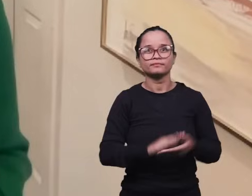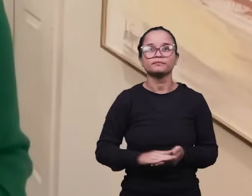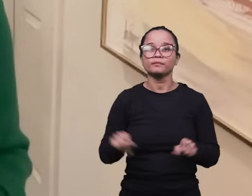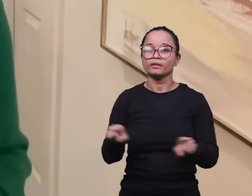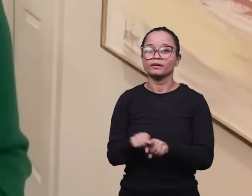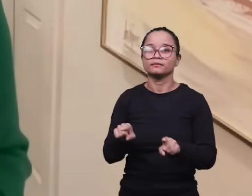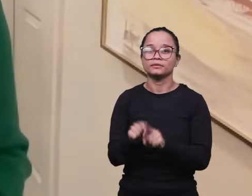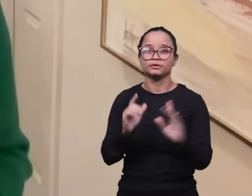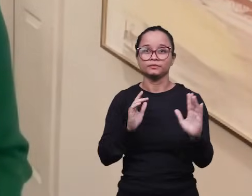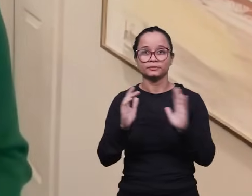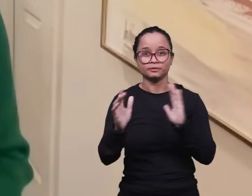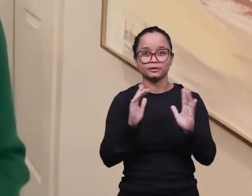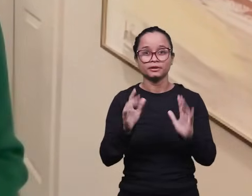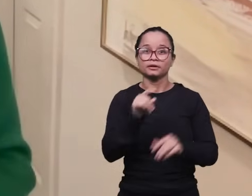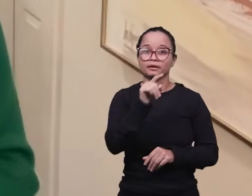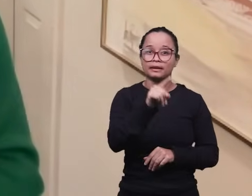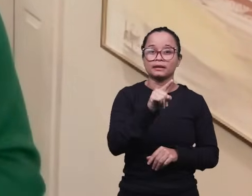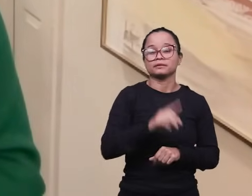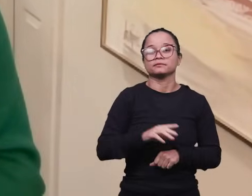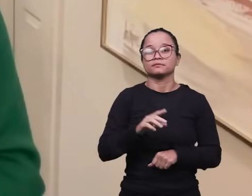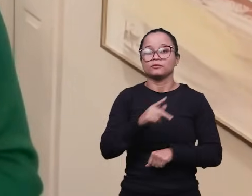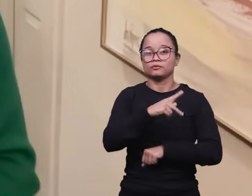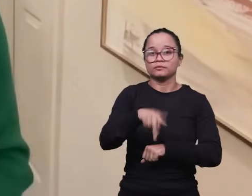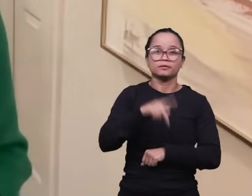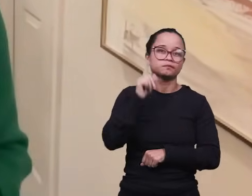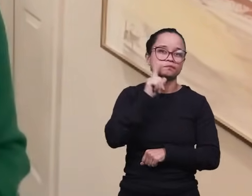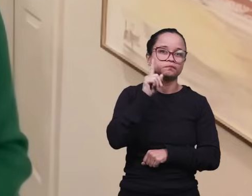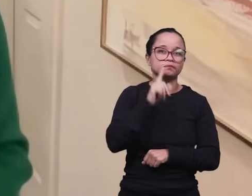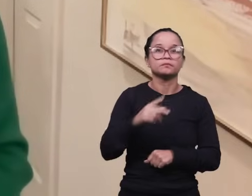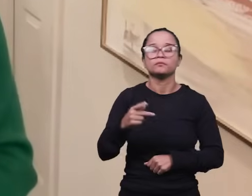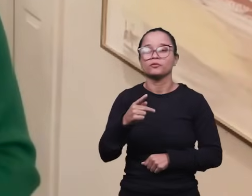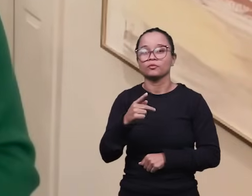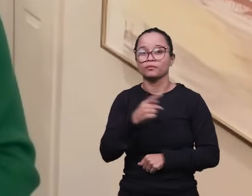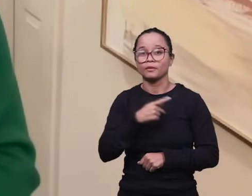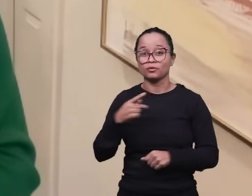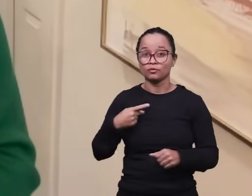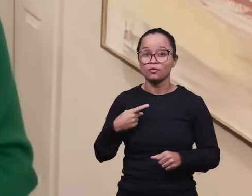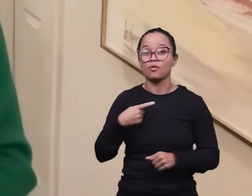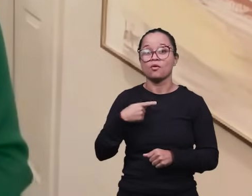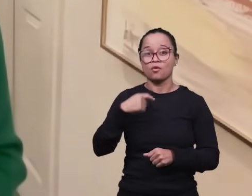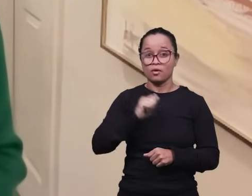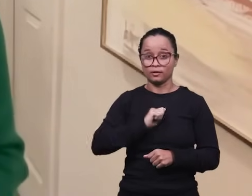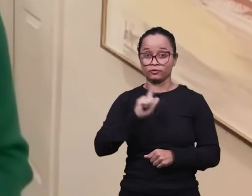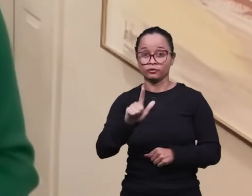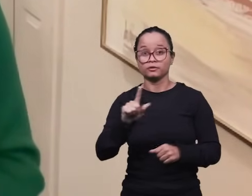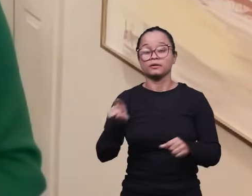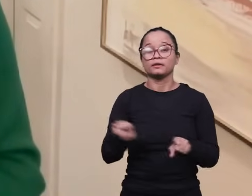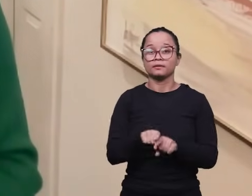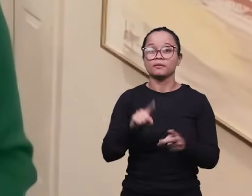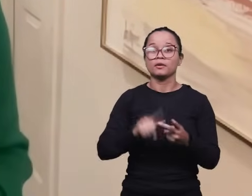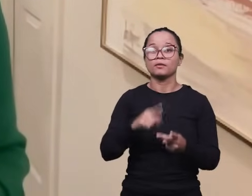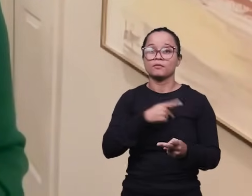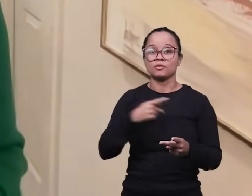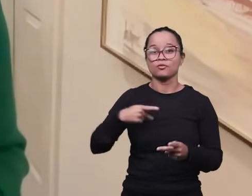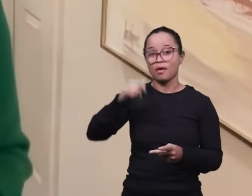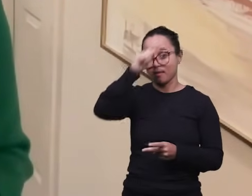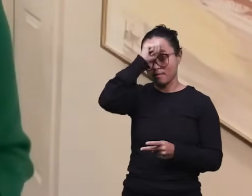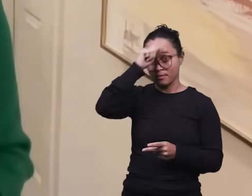No período em que estiveram nos Estados Unidos, os pastores Alexandre Gueiros e Amadeu Loureiro